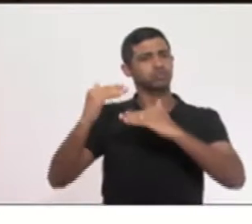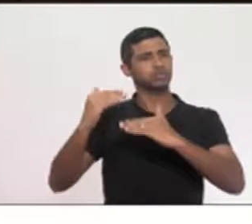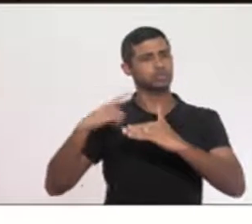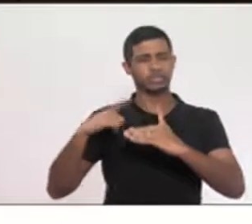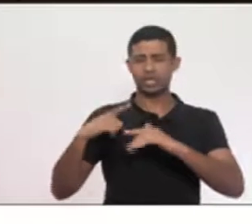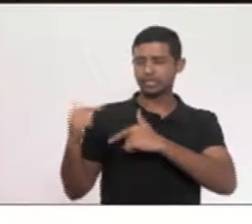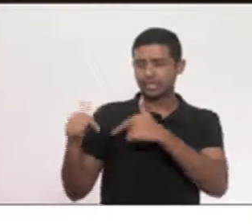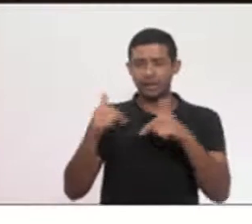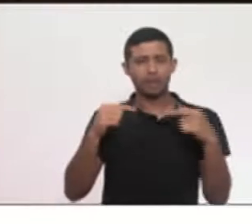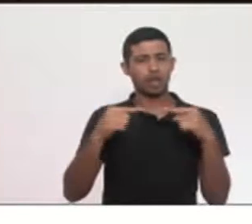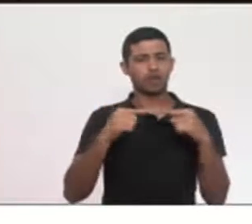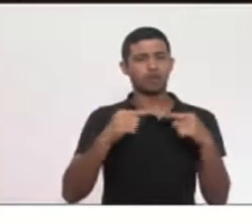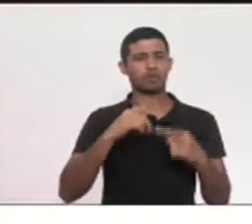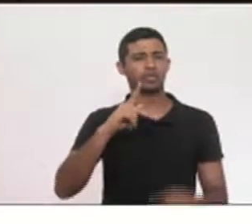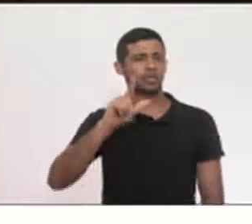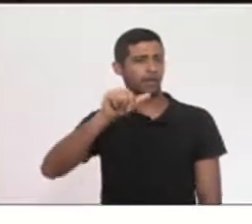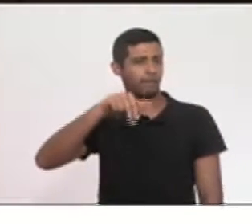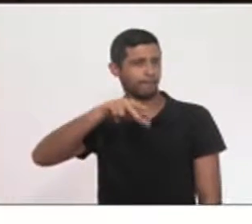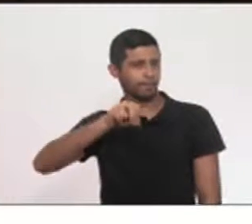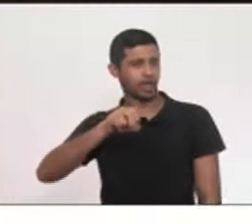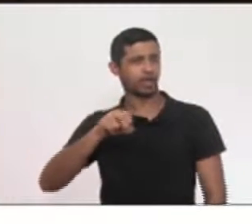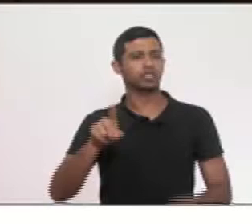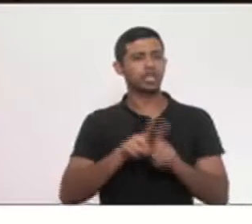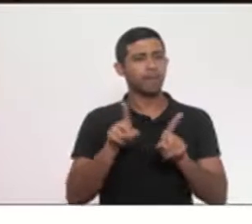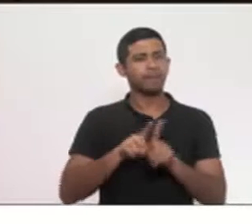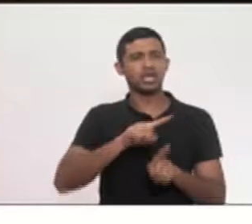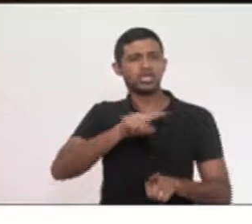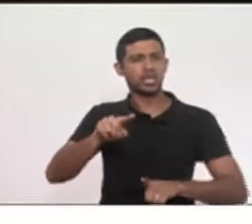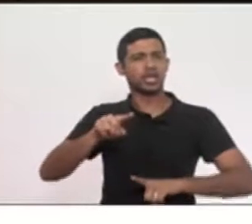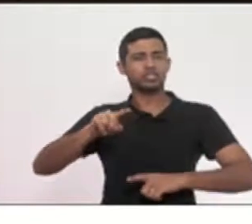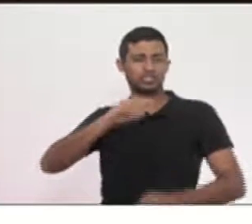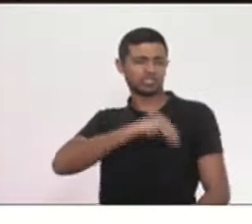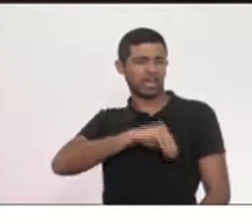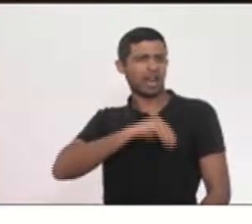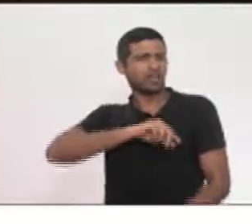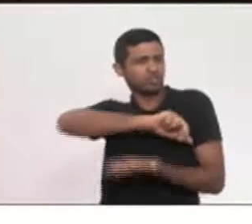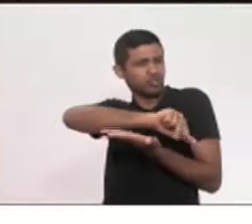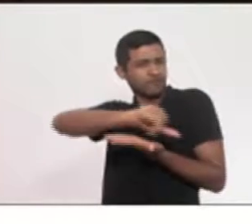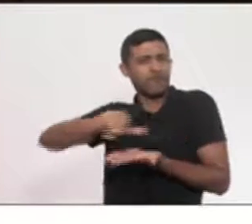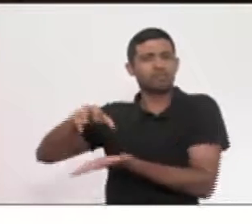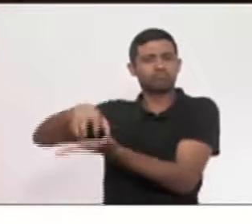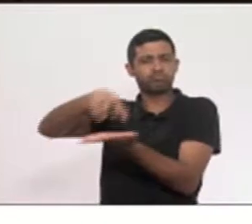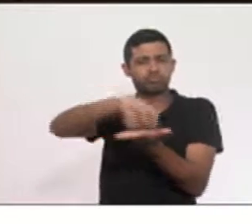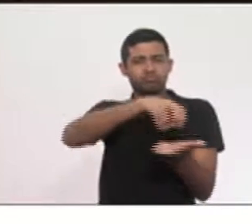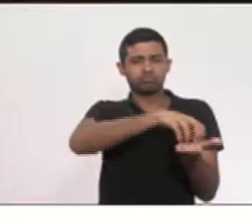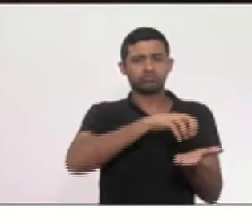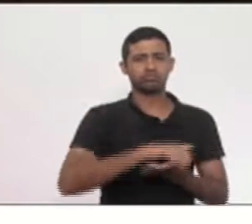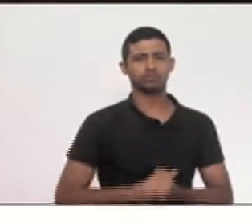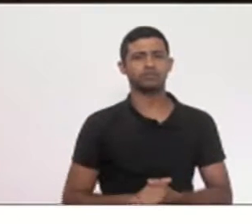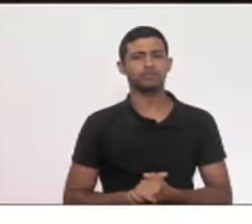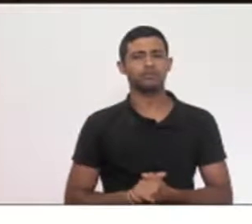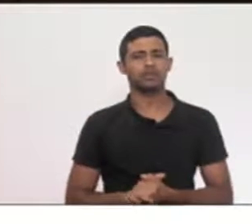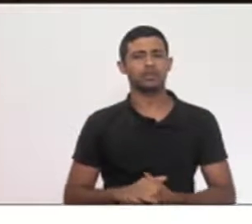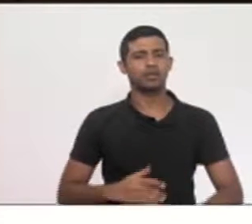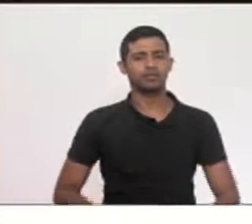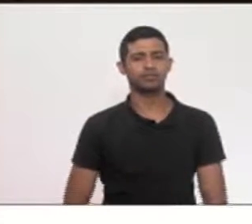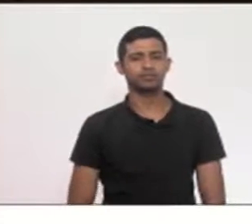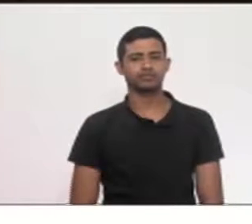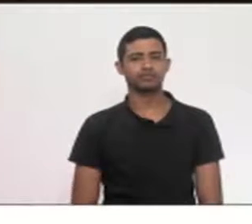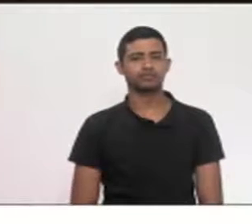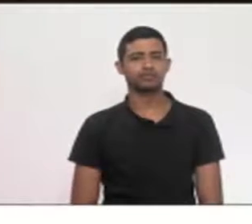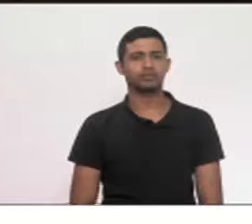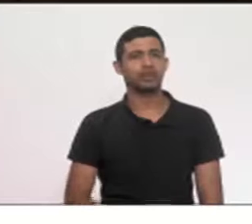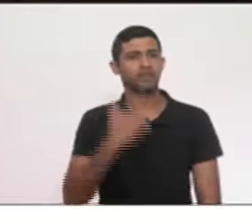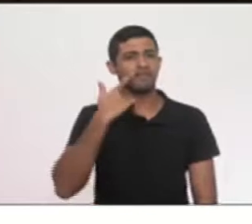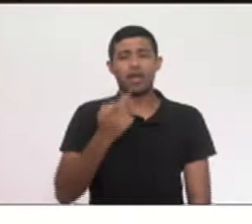de planos de cargos, carreiras e salários para diversas categorias. Algumas poucas categorias